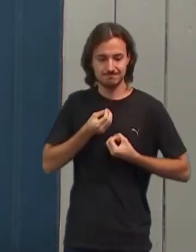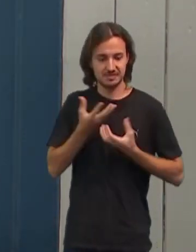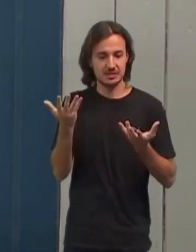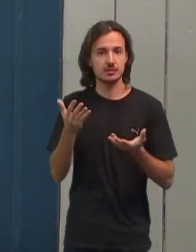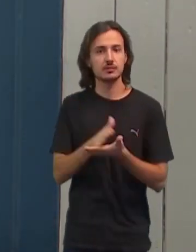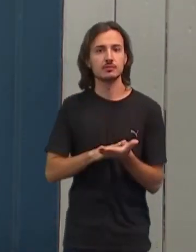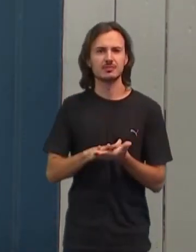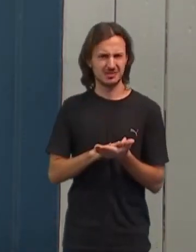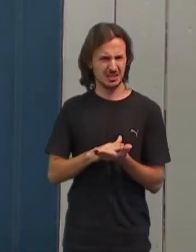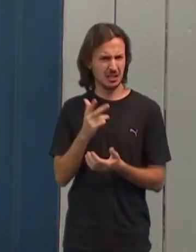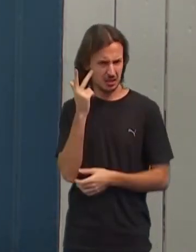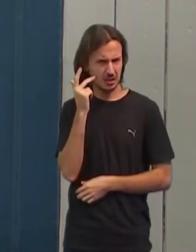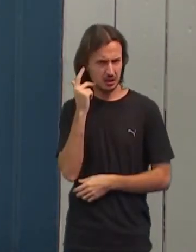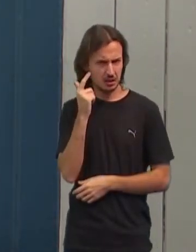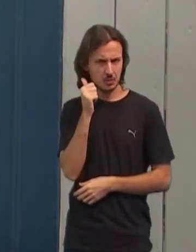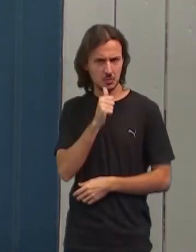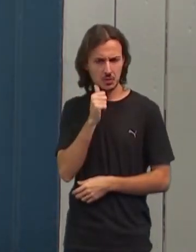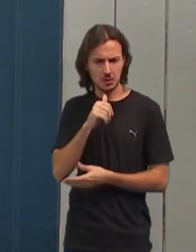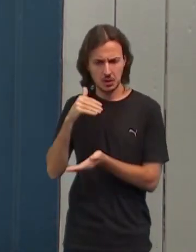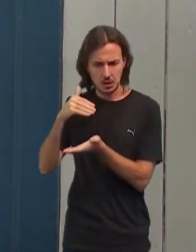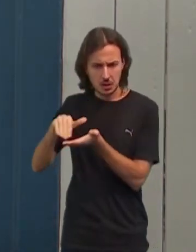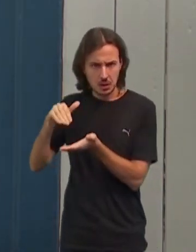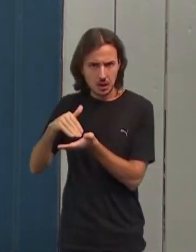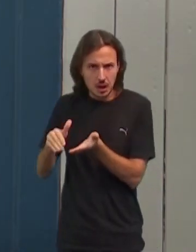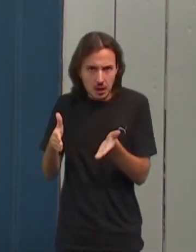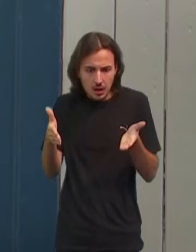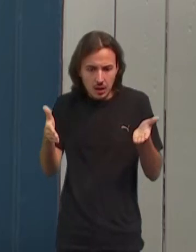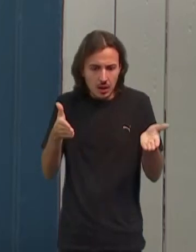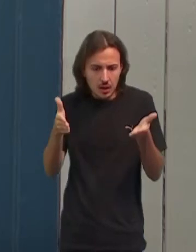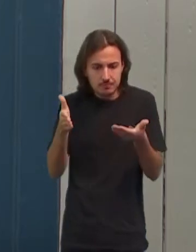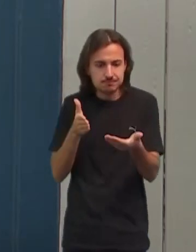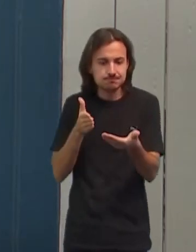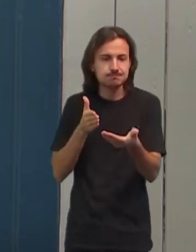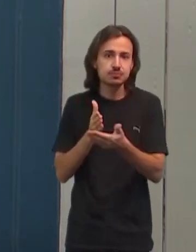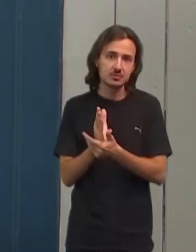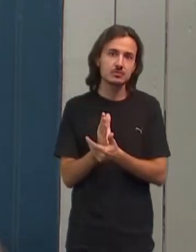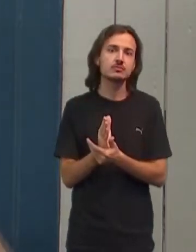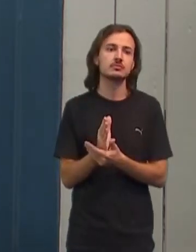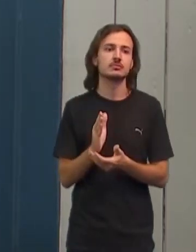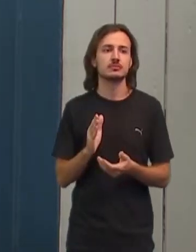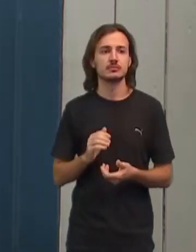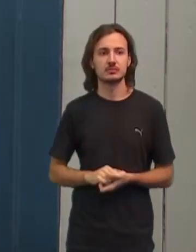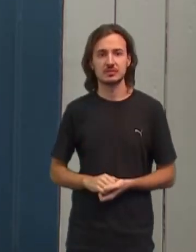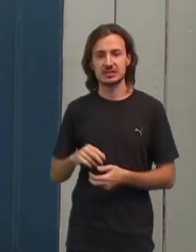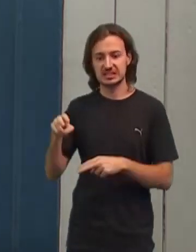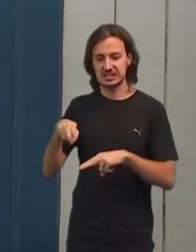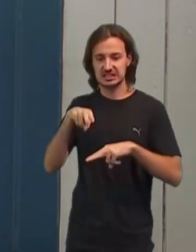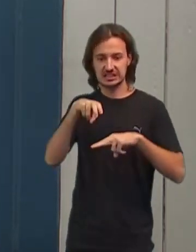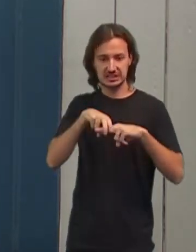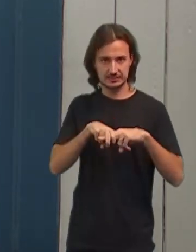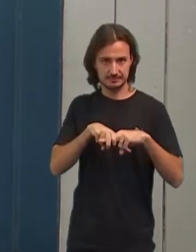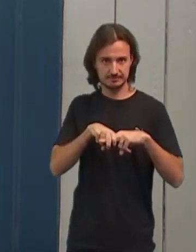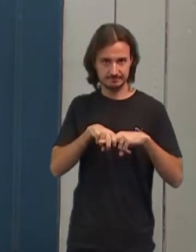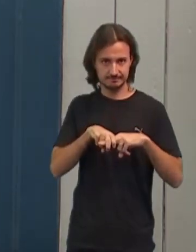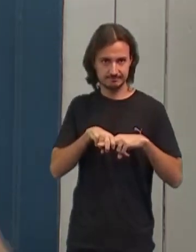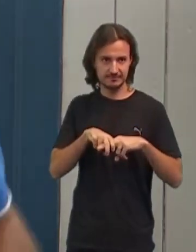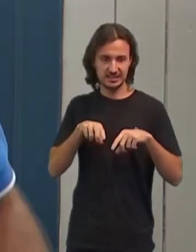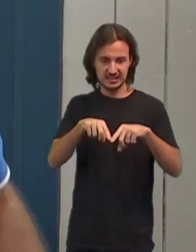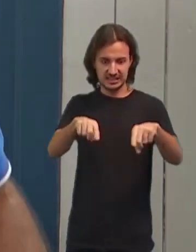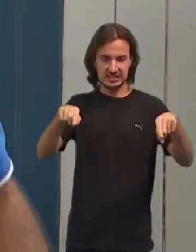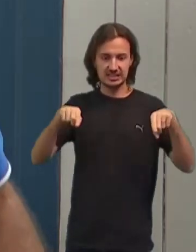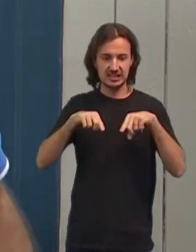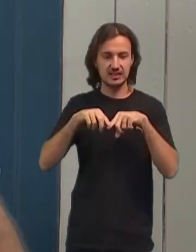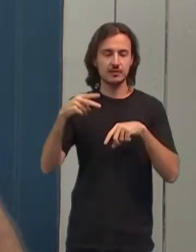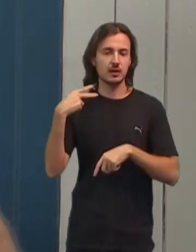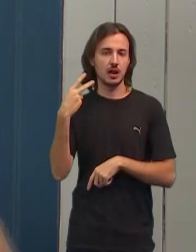uma secretária de governo, em momentos de aprovação de projetos, de mensagem do governo, sentar na sala dos vereadores do